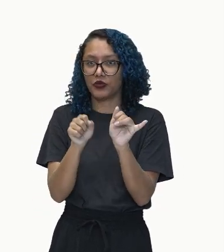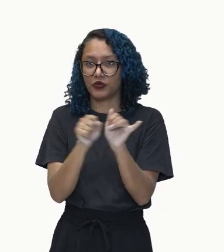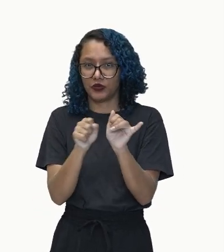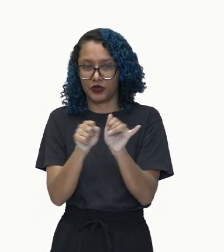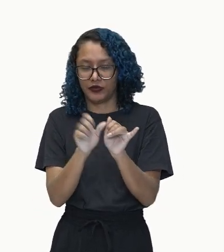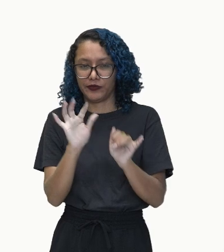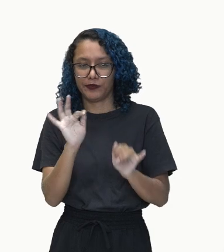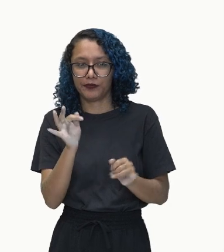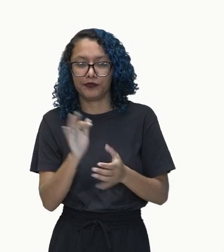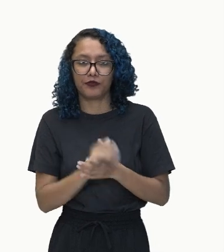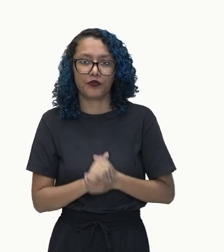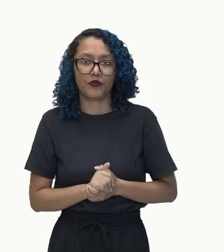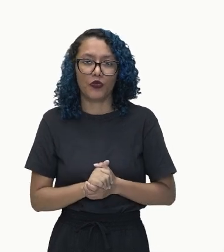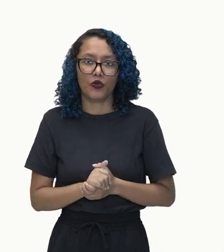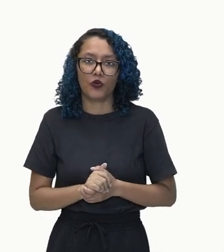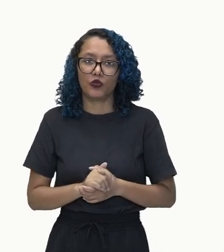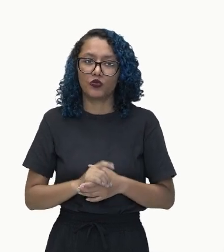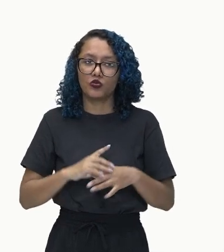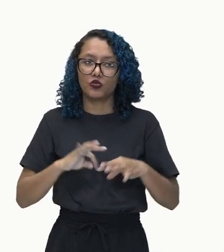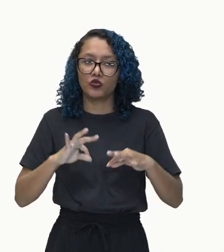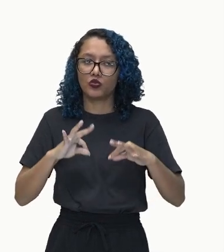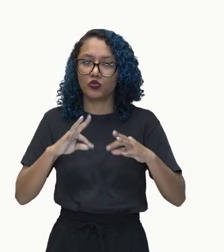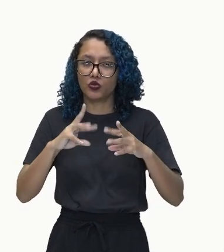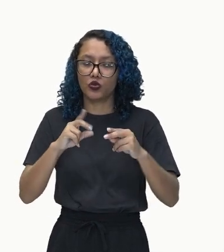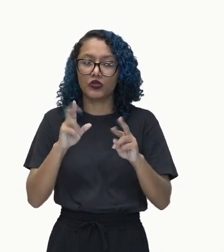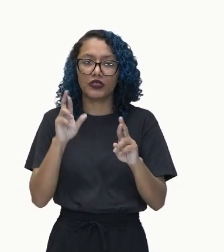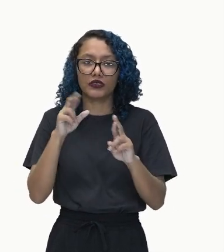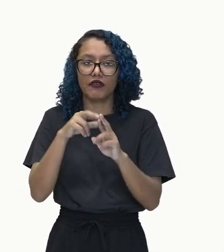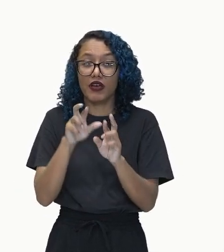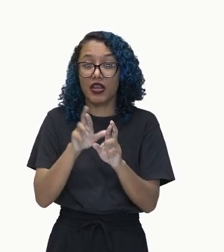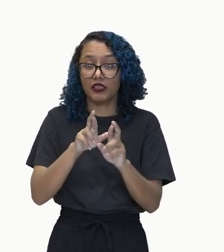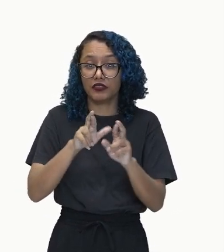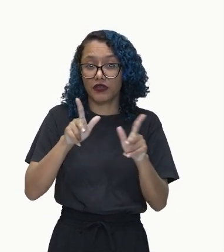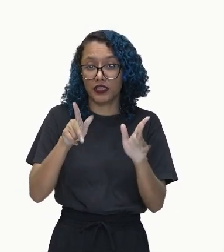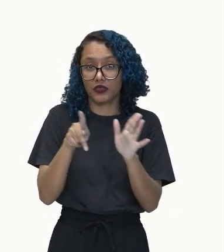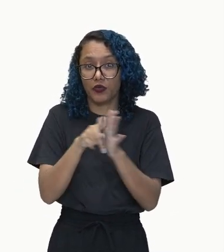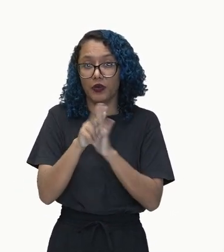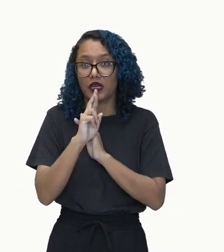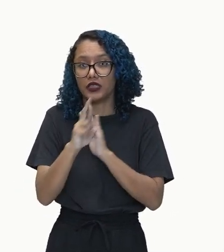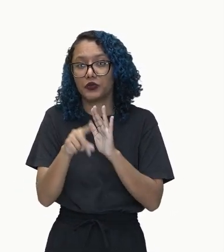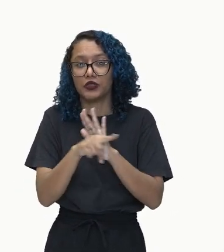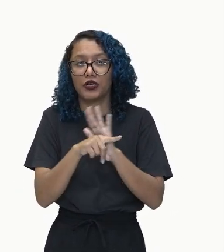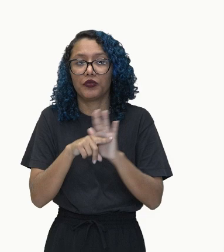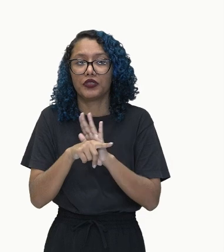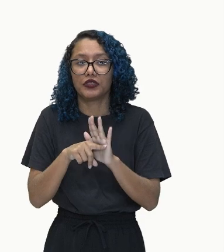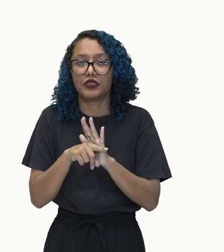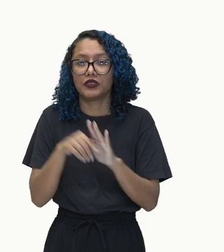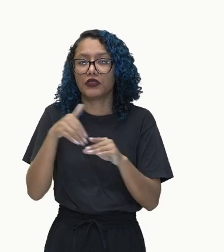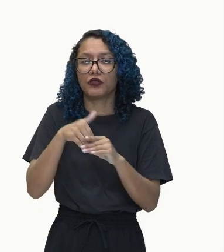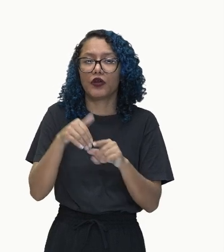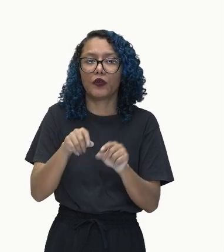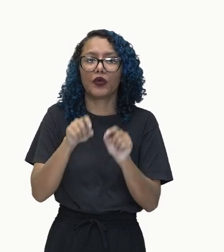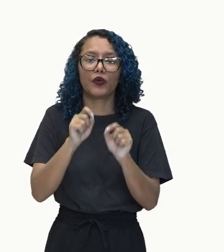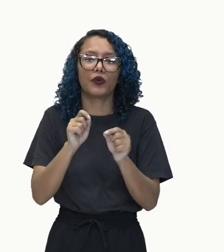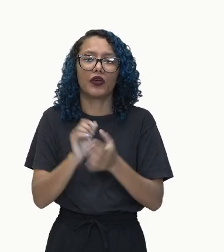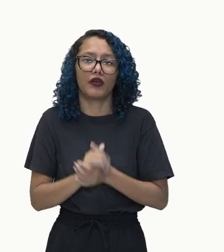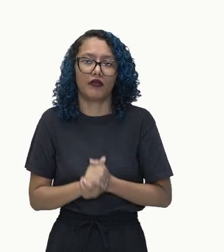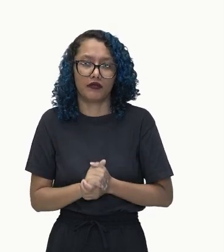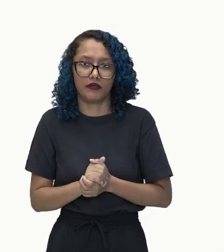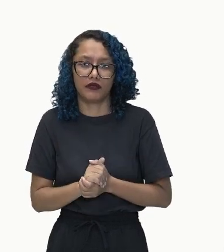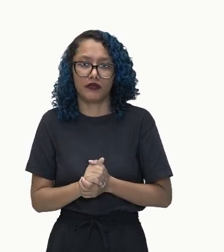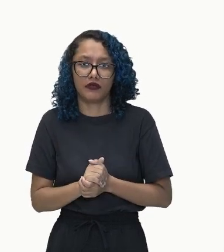se fala a respeito da grande diferença nos resultados das pesquisas eleitorais é que ela